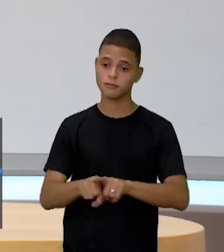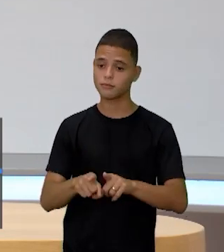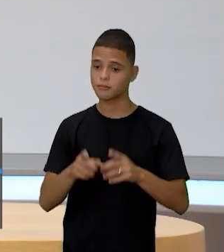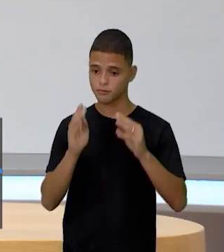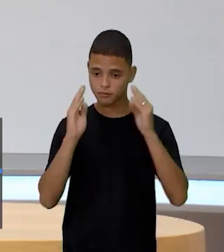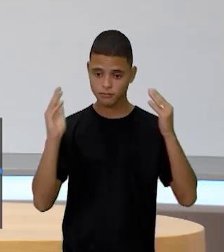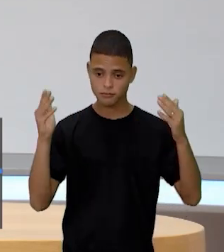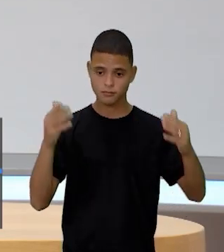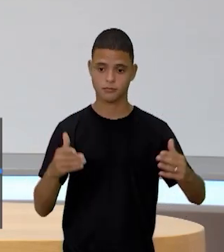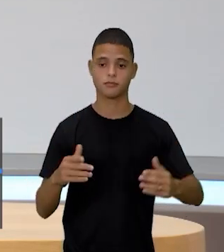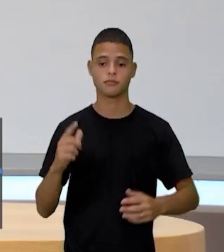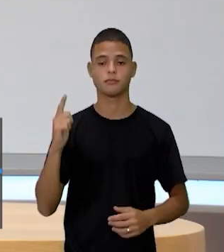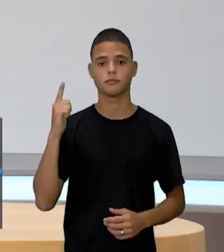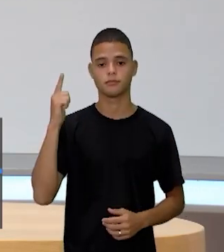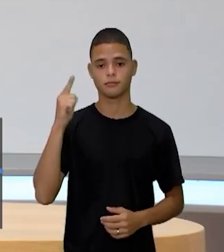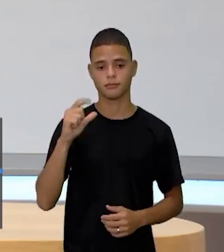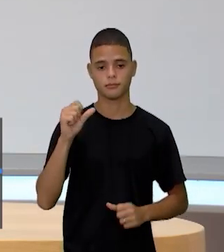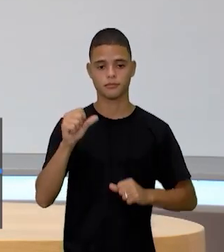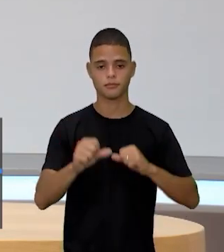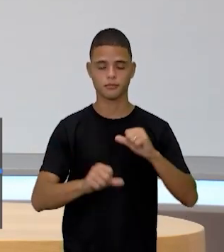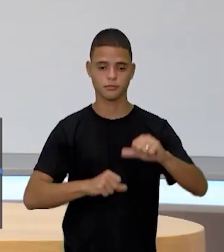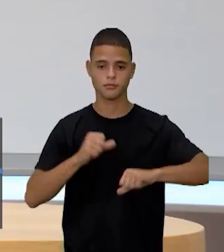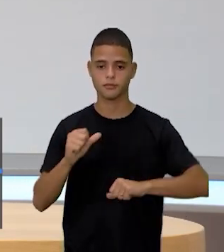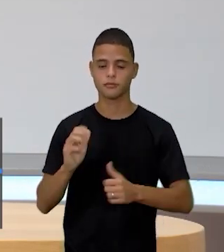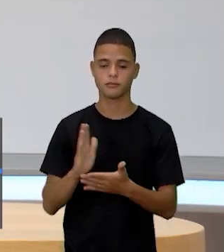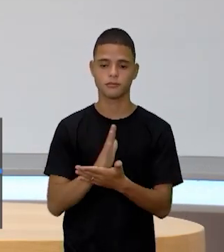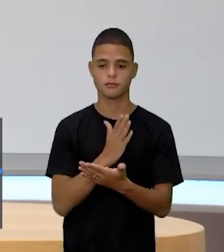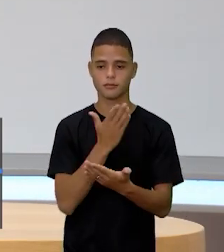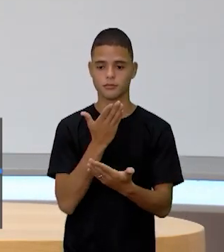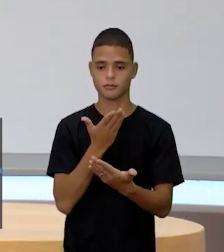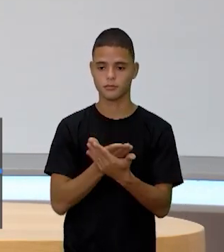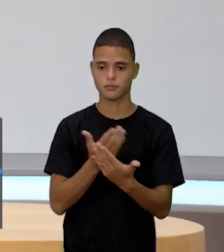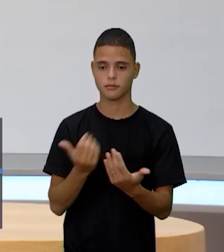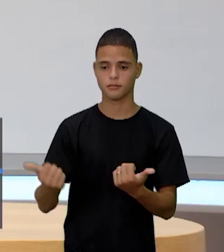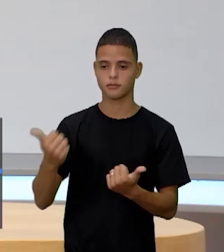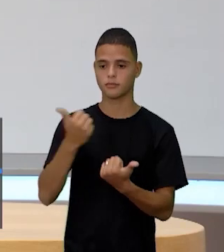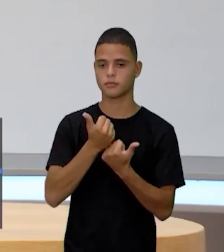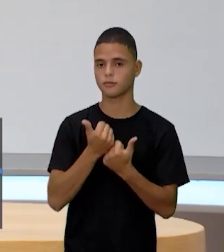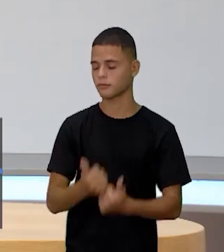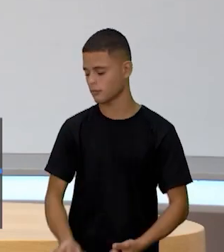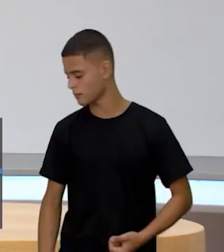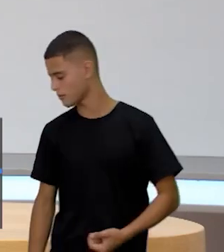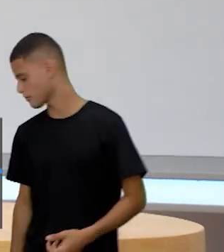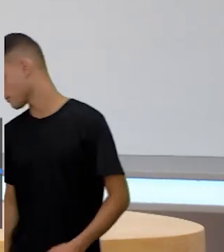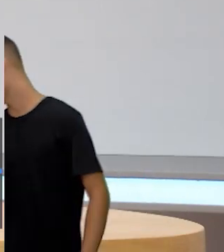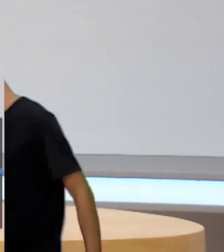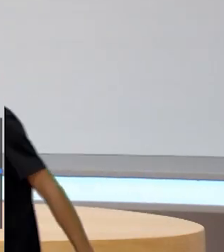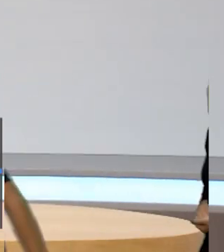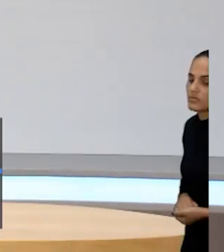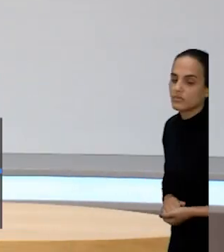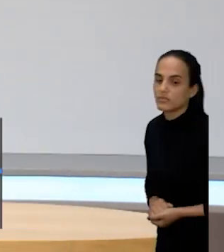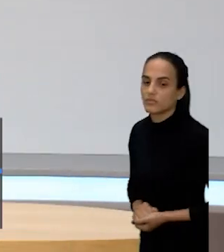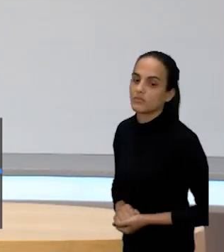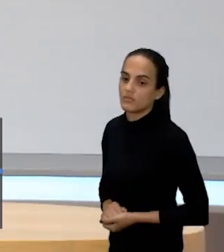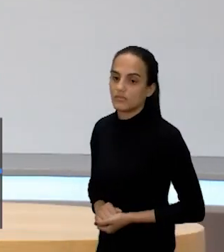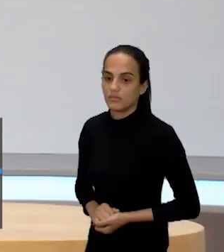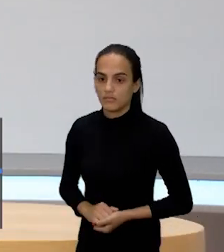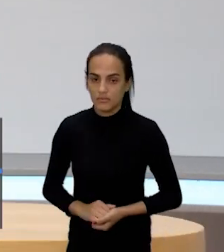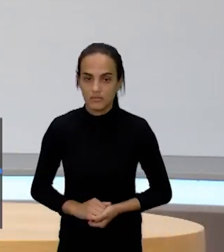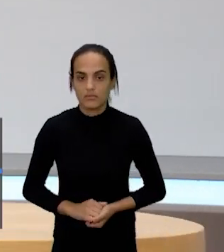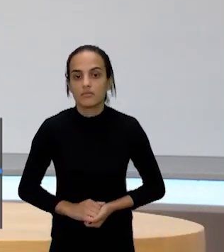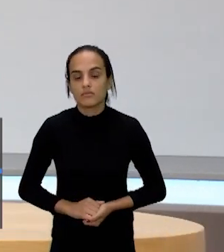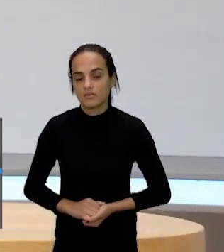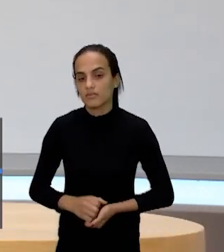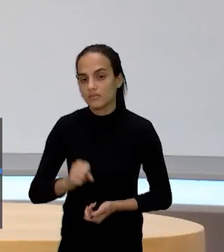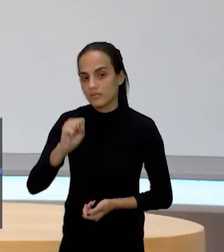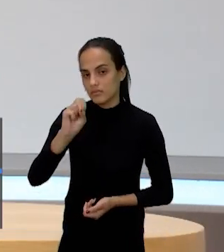eu consigo tirar essa substância do equilíbrio químico e colocar ela reagindo novamente. Então, é o sulfato de